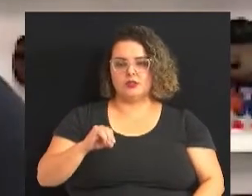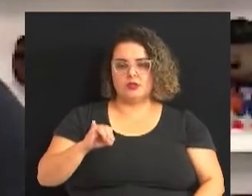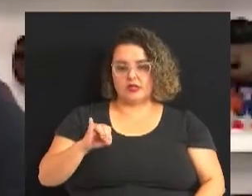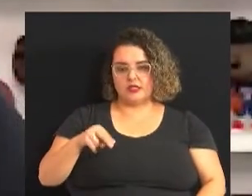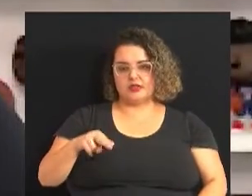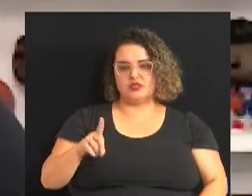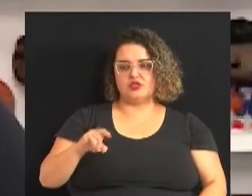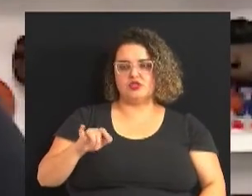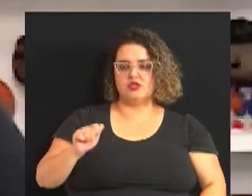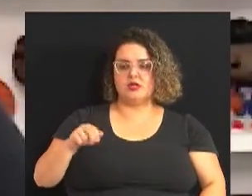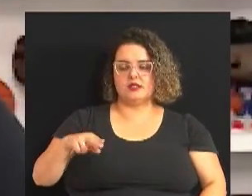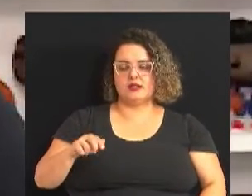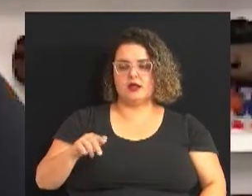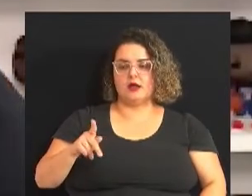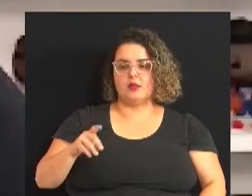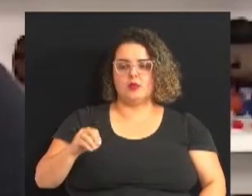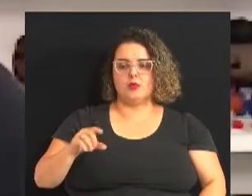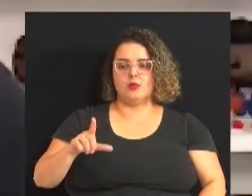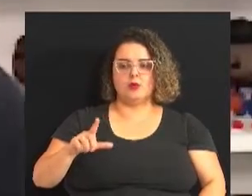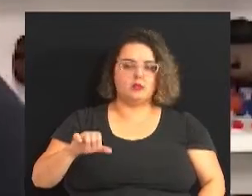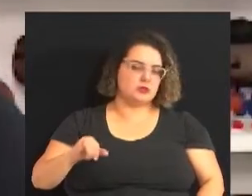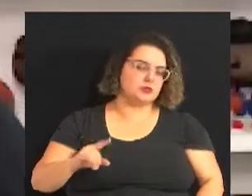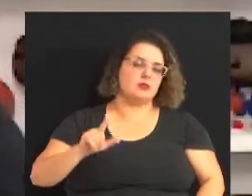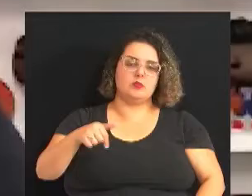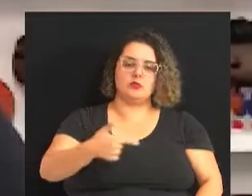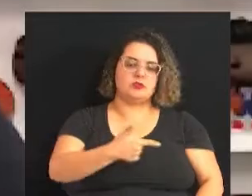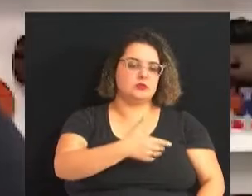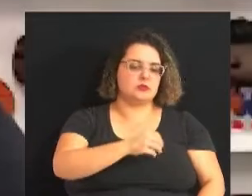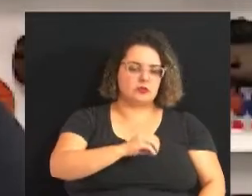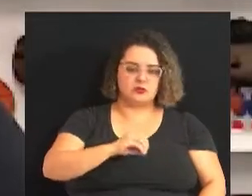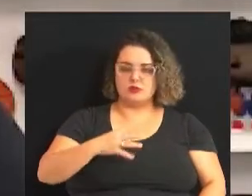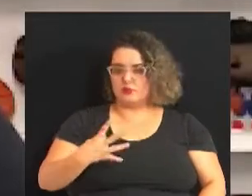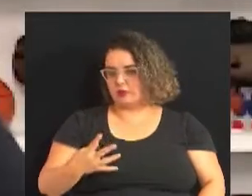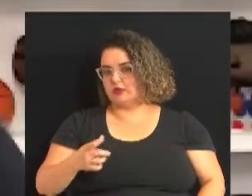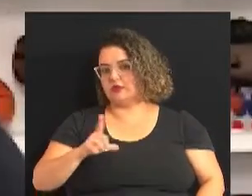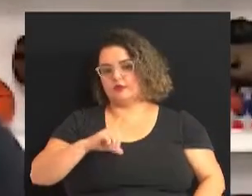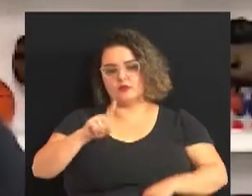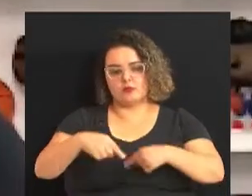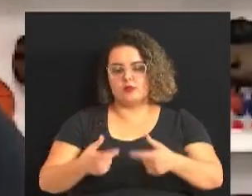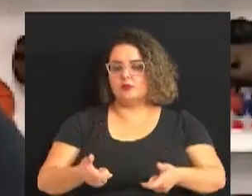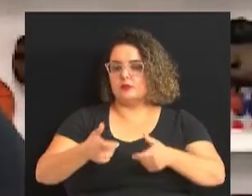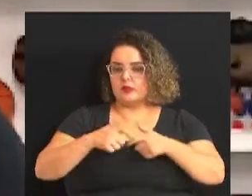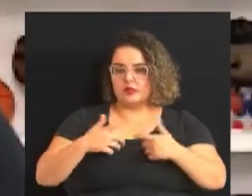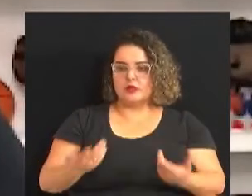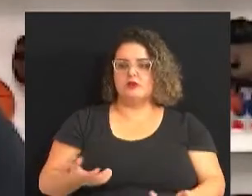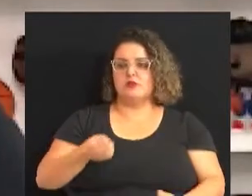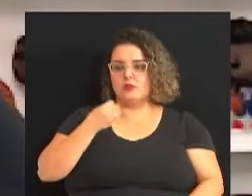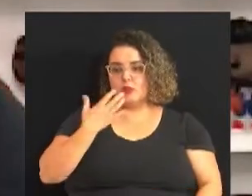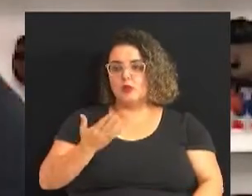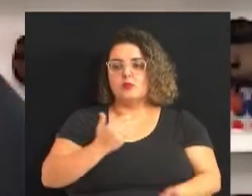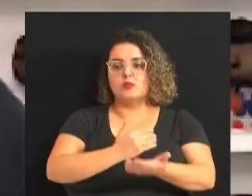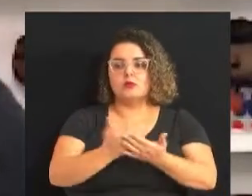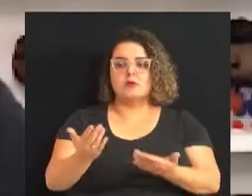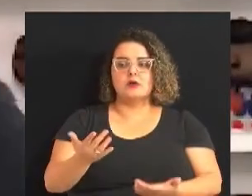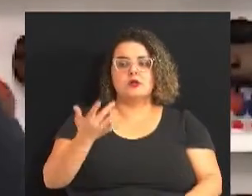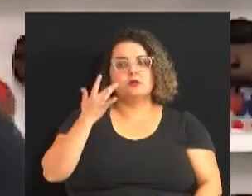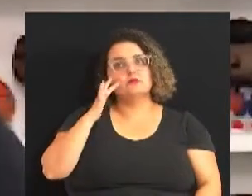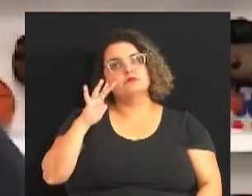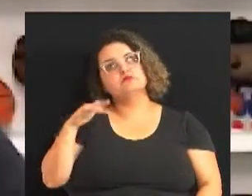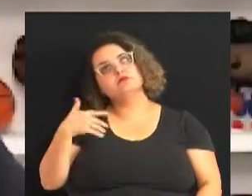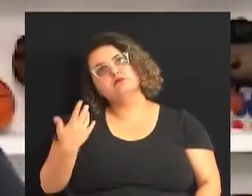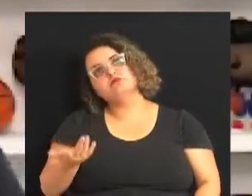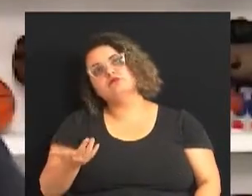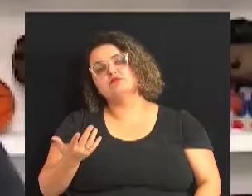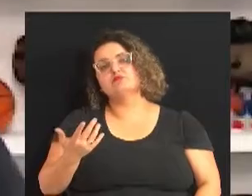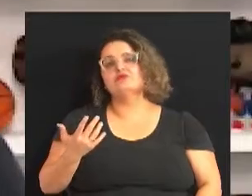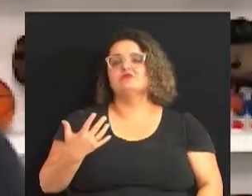em 2004. É um cara importante, o início do trabalho dele foi muito bom. Depois eu não sei se teve algum desgaste em